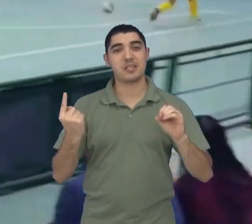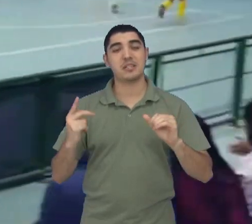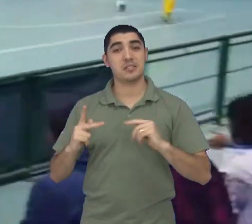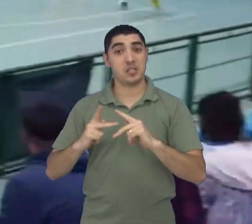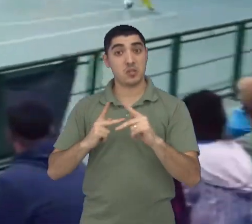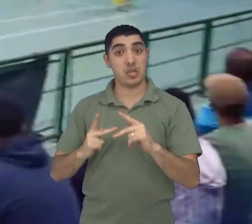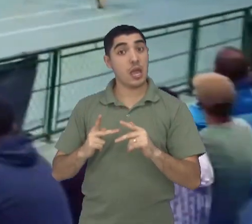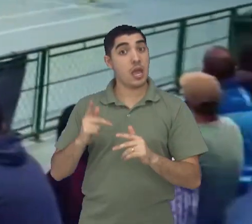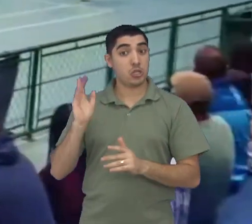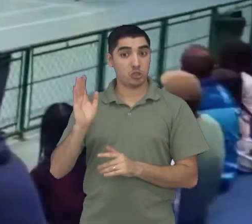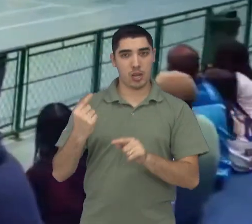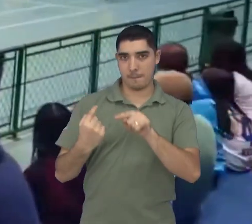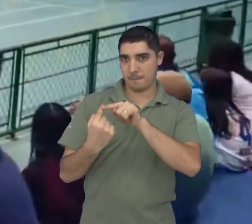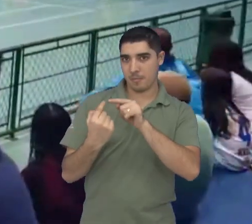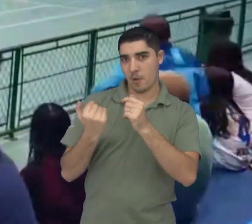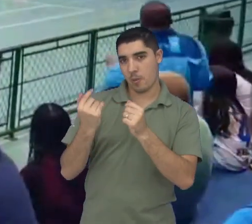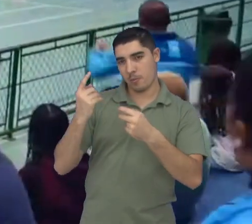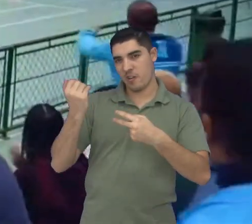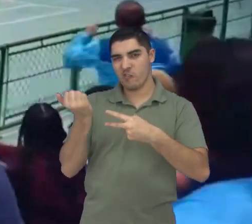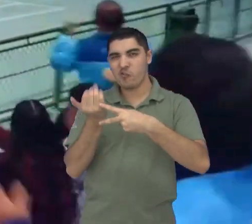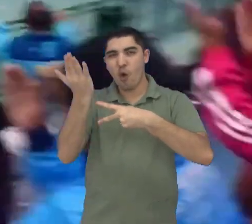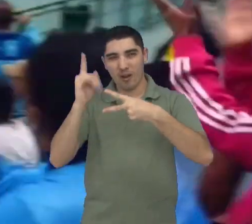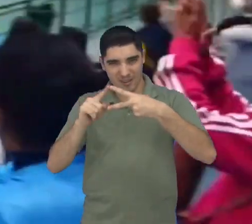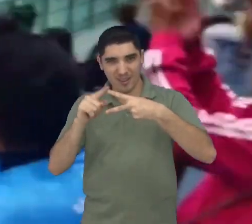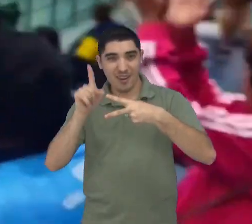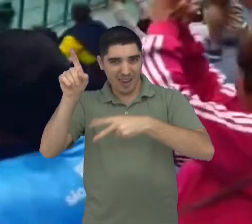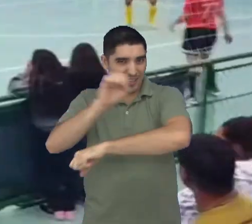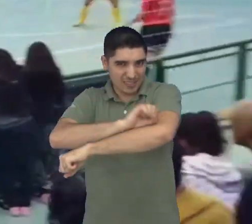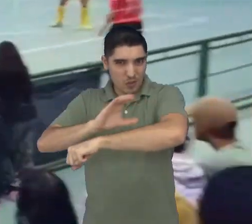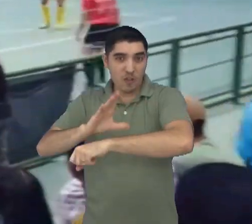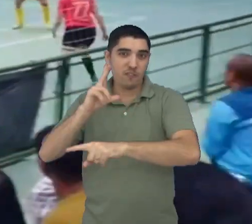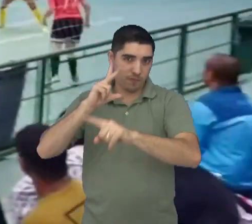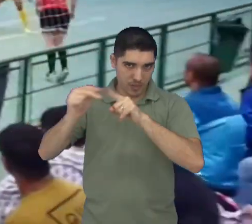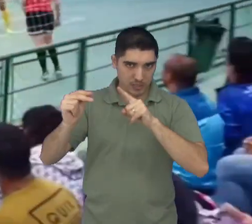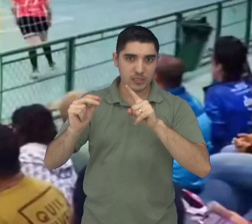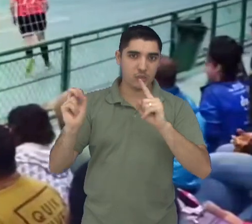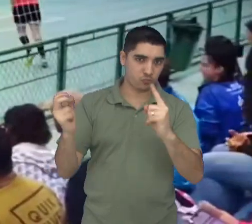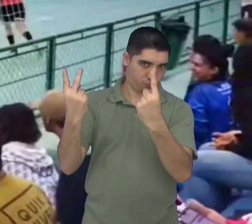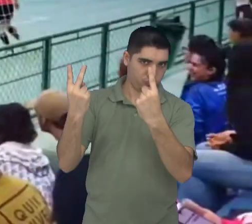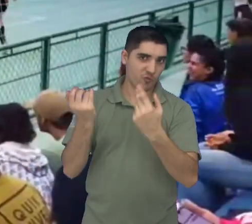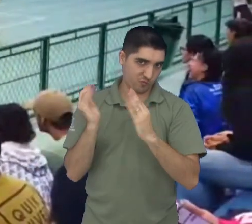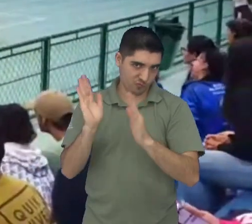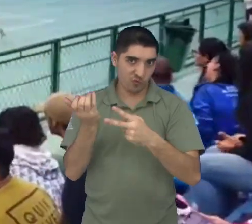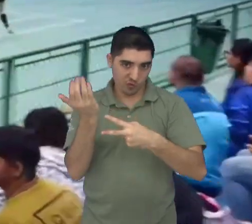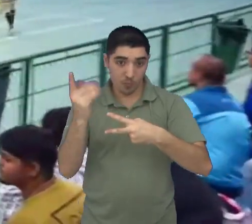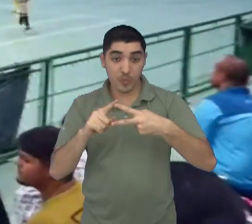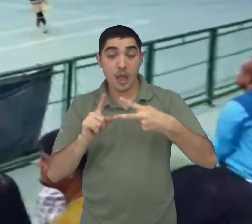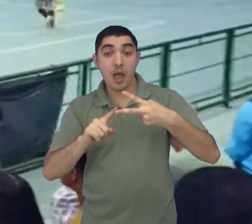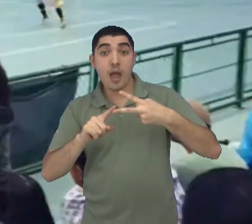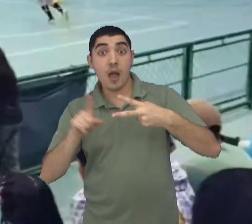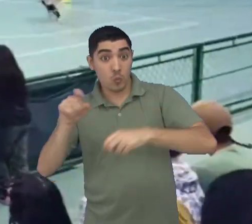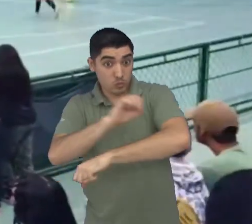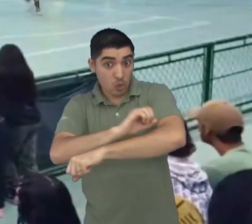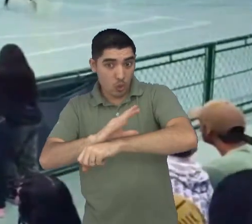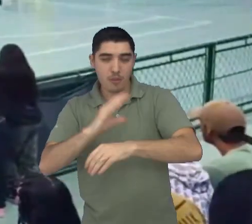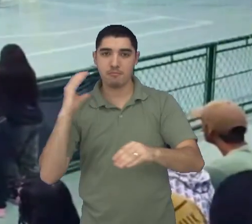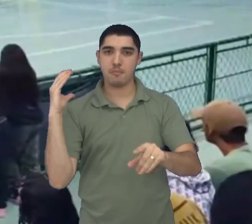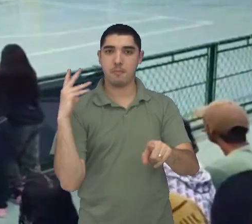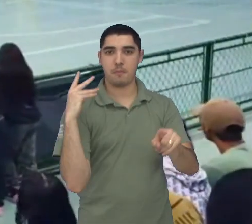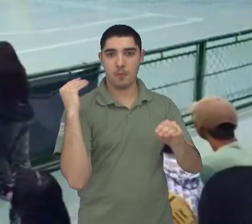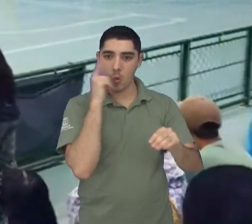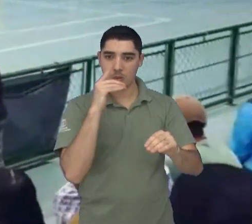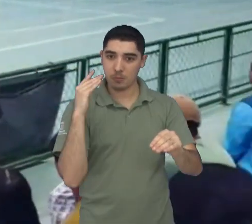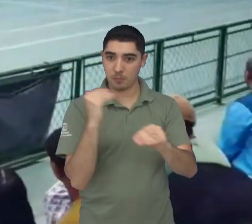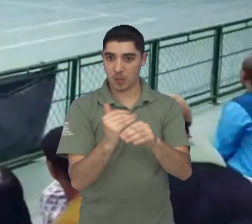tinha vencido a primeira partida em São Carlos por 2-1. Aí o São Carlos empatou com a